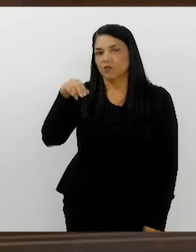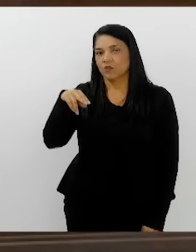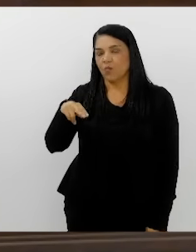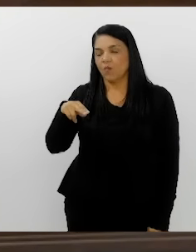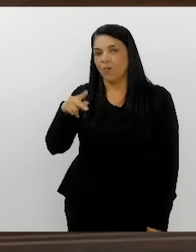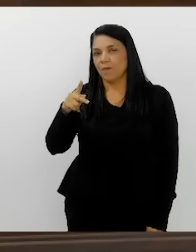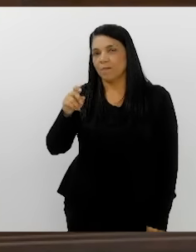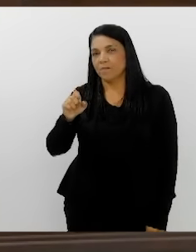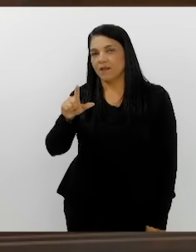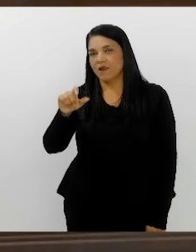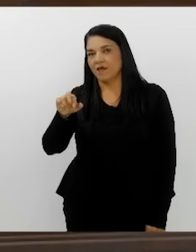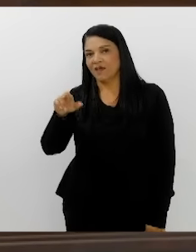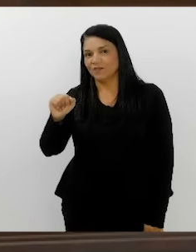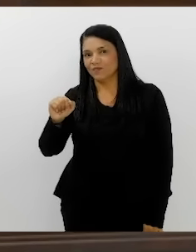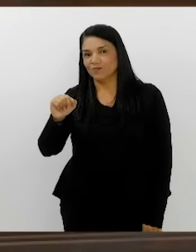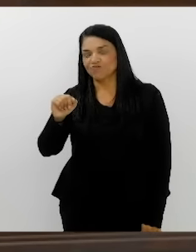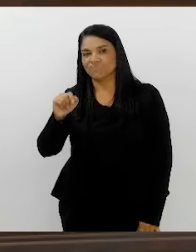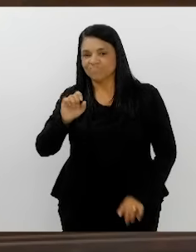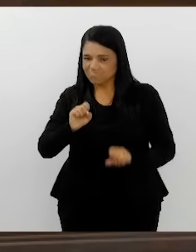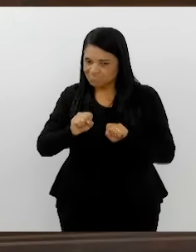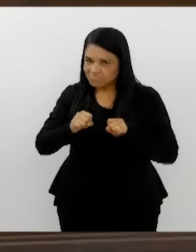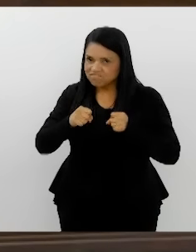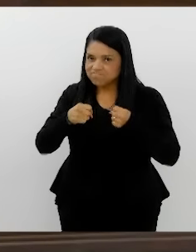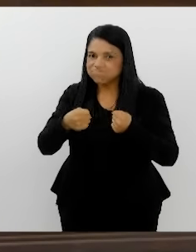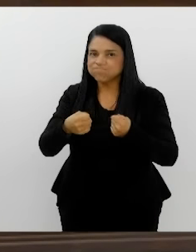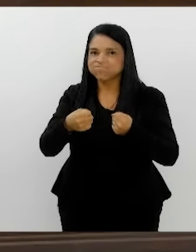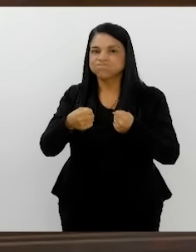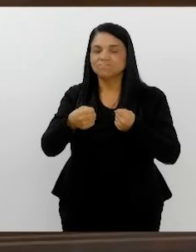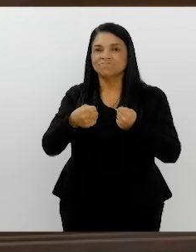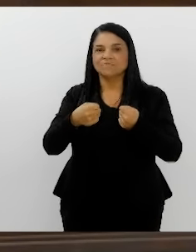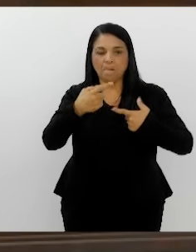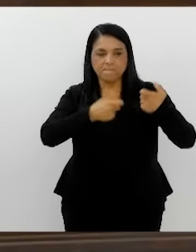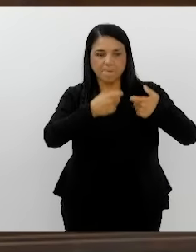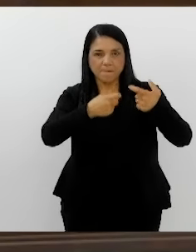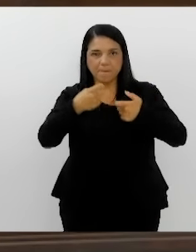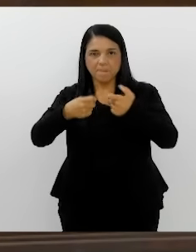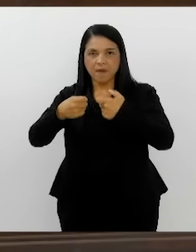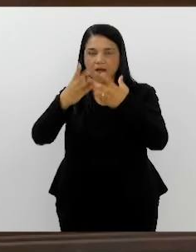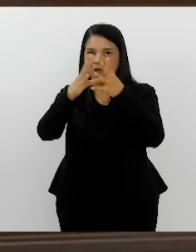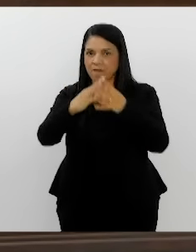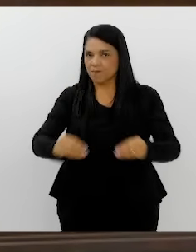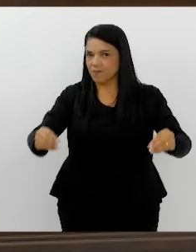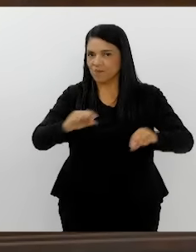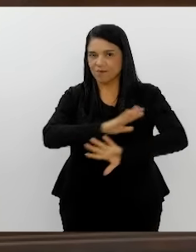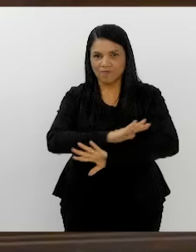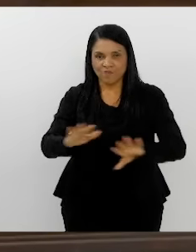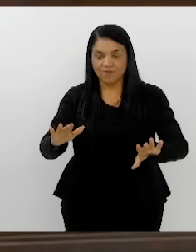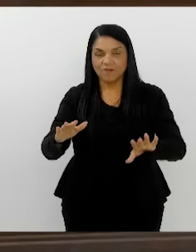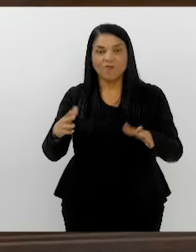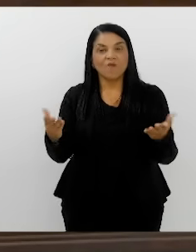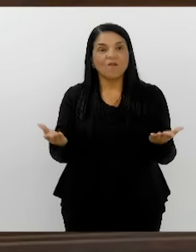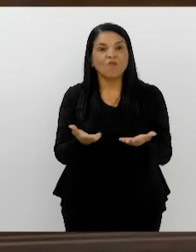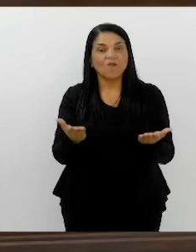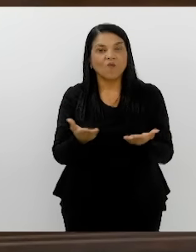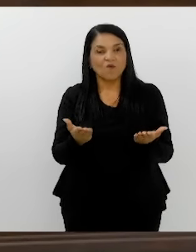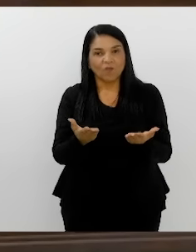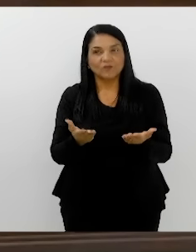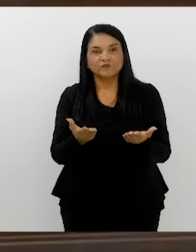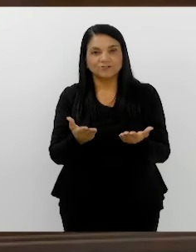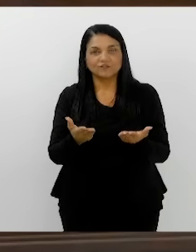raio, resistiu e avançou e aos mouros destroçou. E hoje nós temos muito mais que